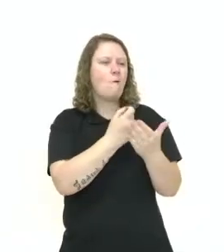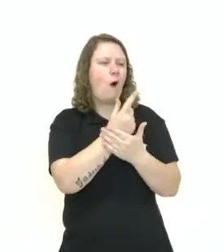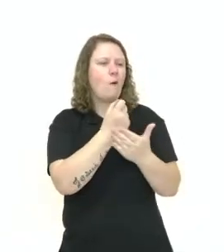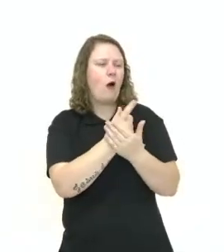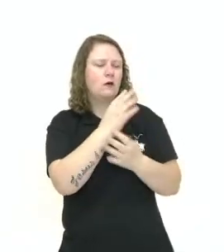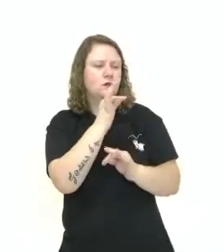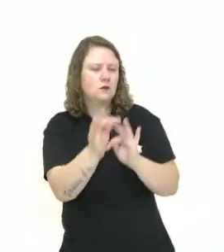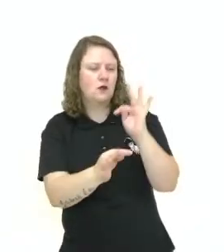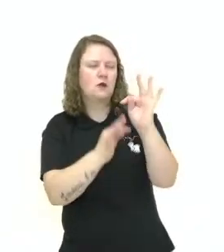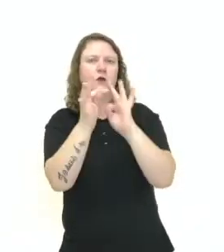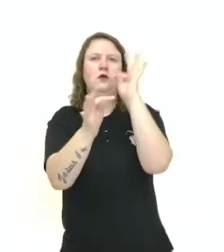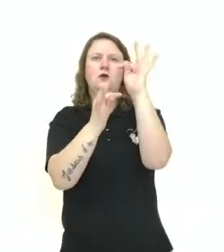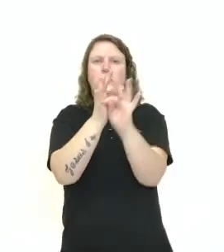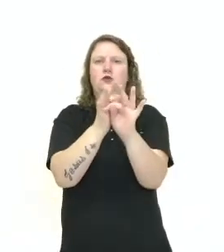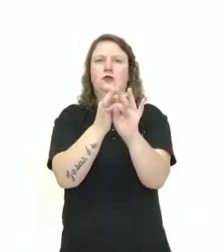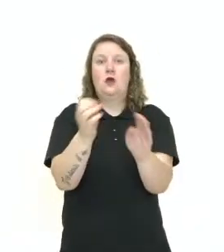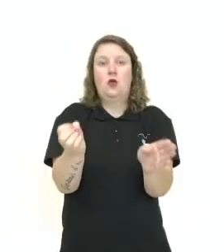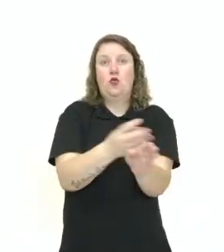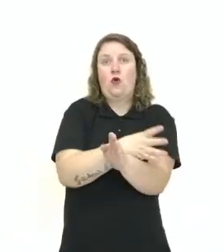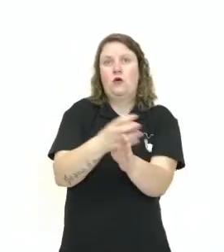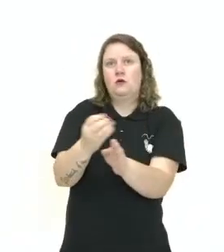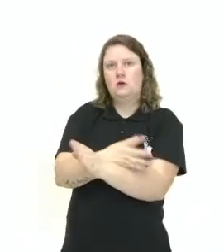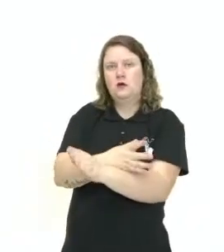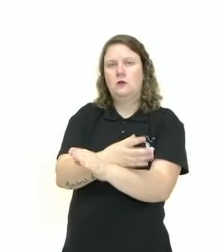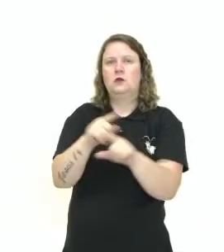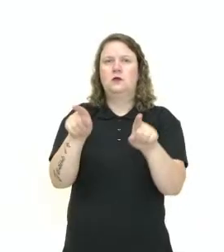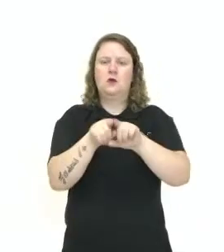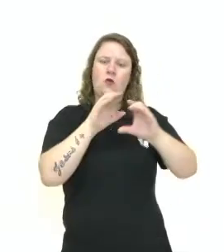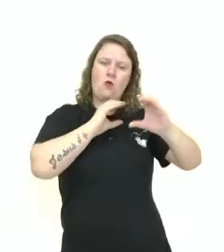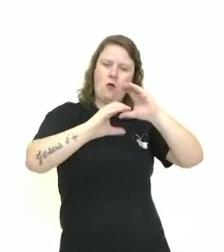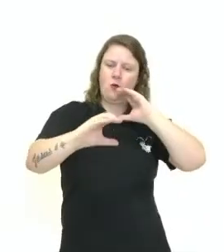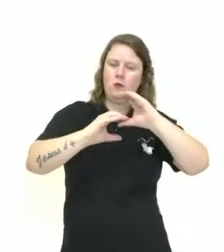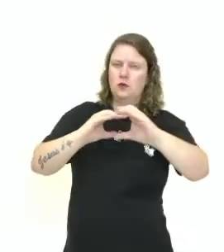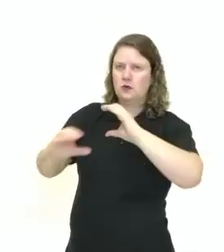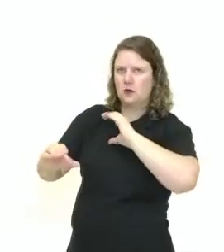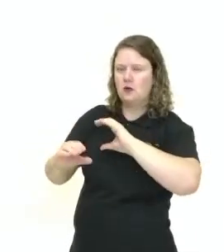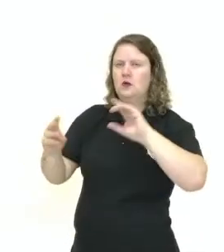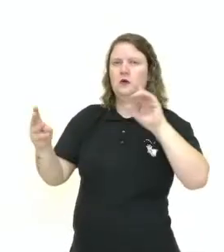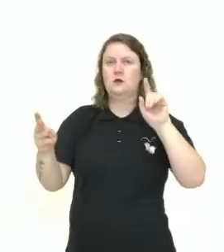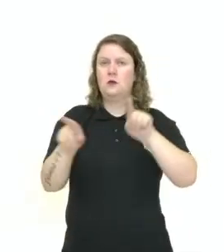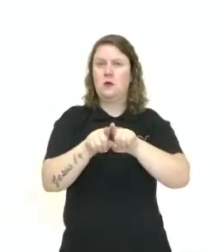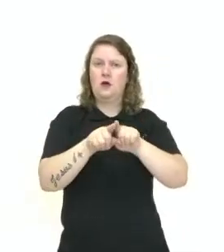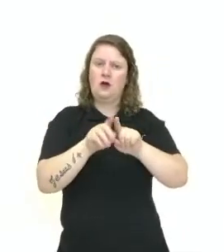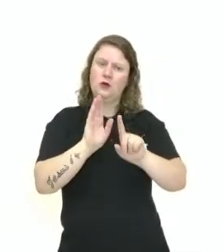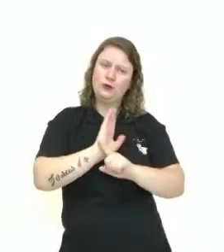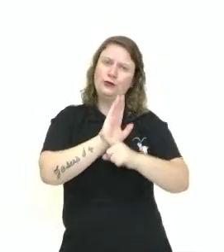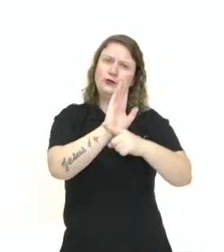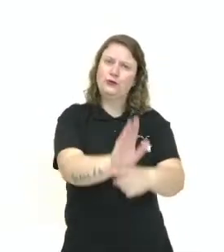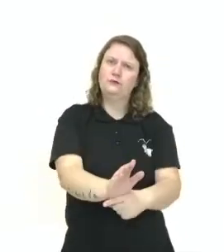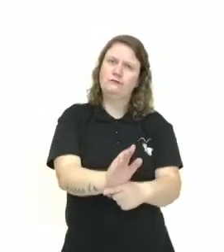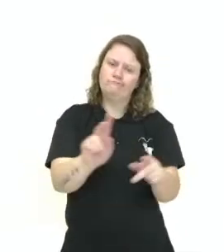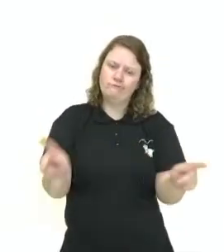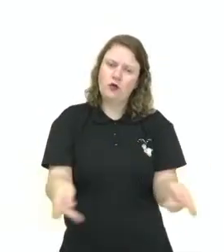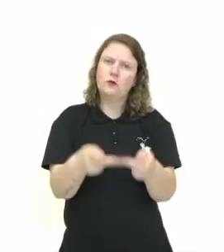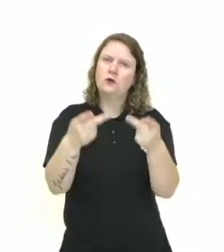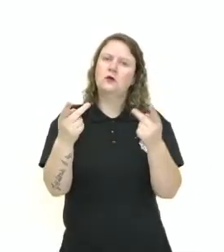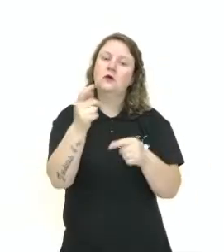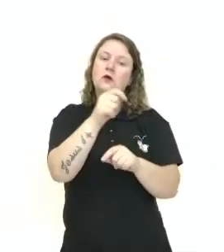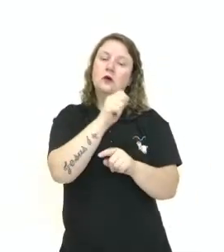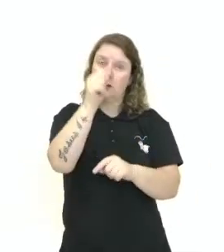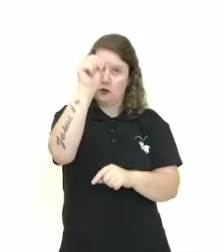e telecomunicações, o que aumentou a prosperidade da Índia urbana. Mas a Índia rural, onde vive cerca